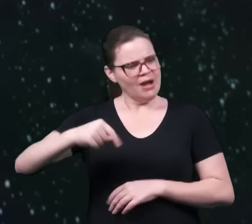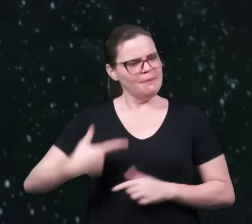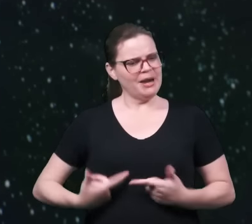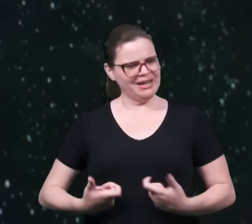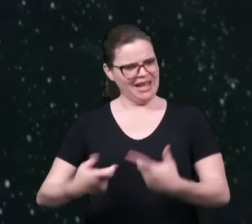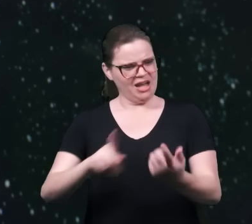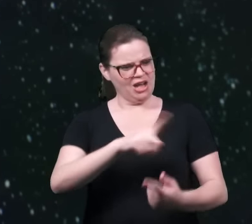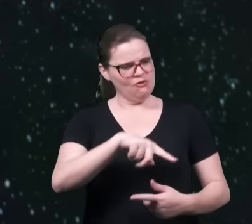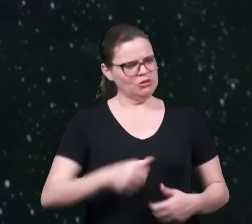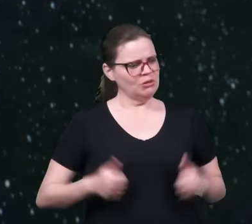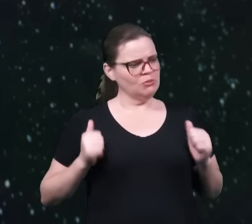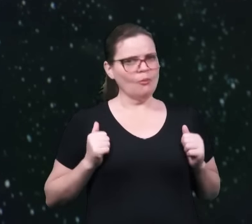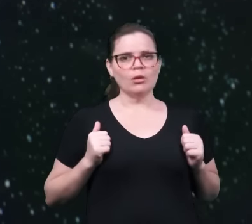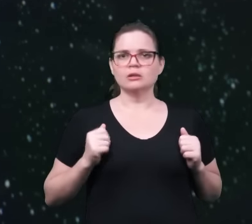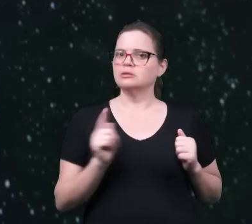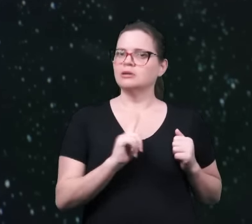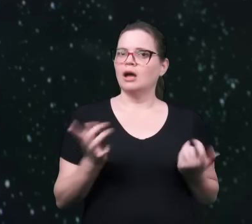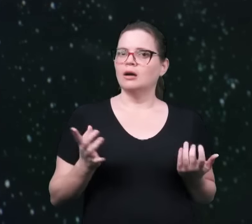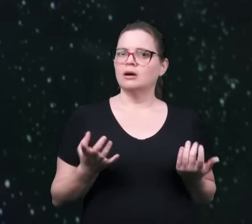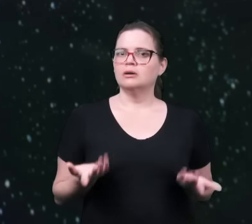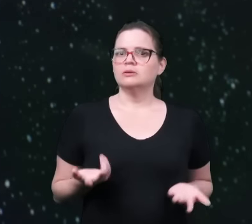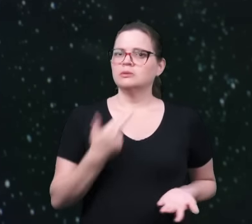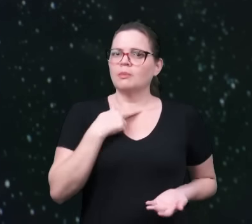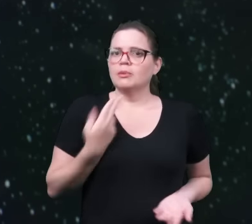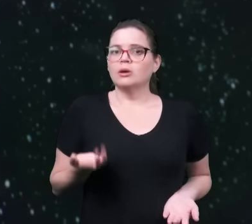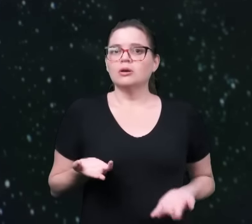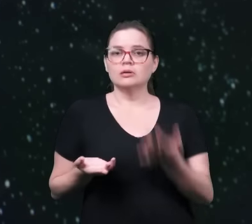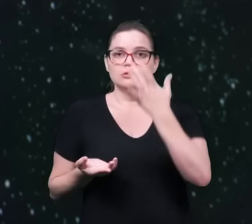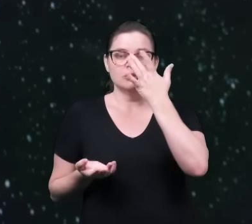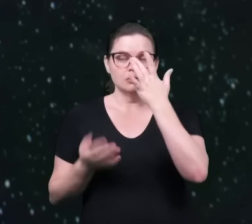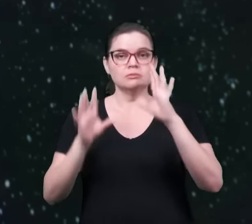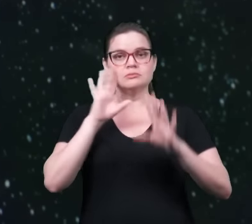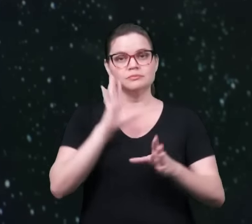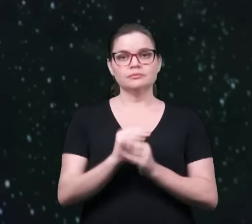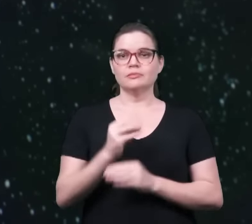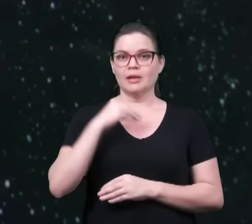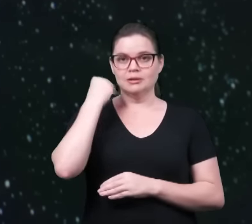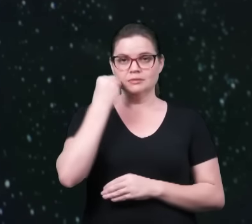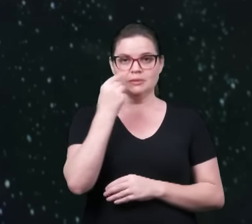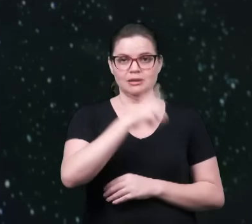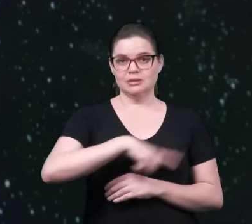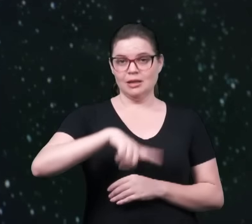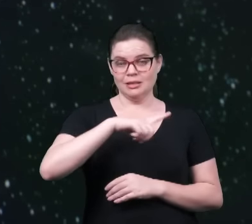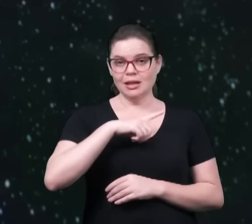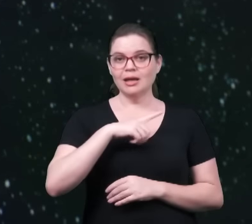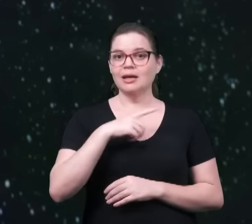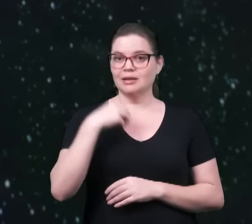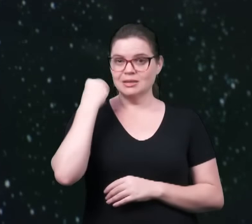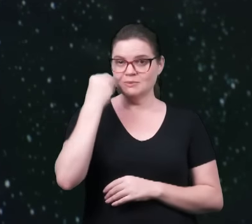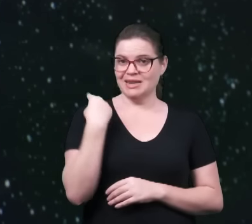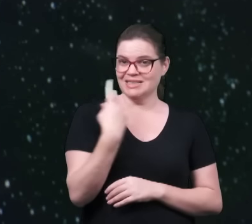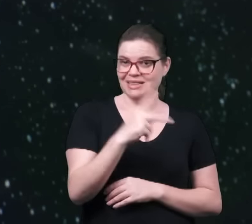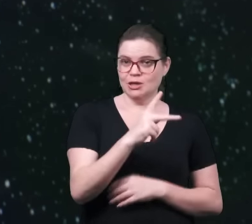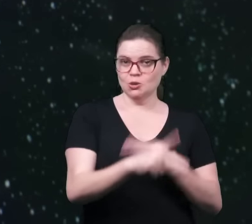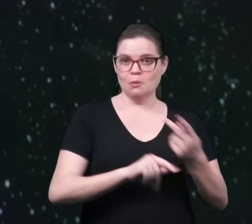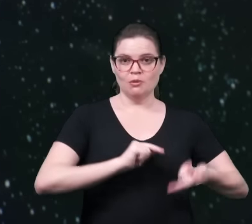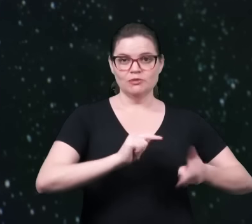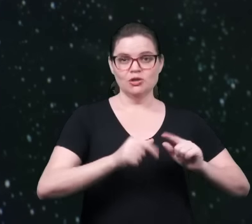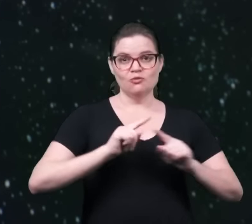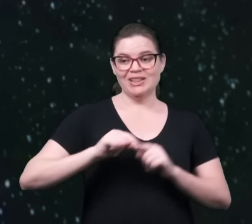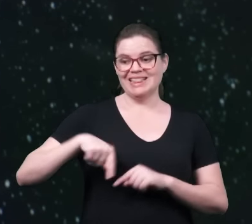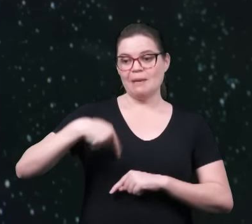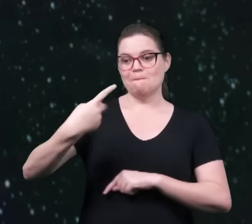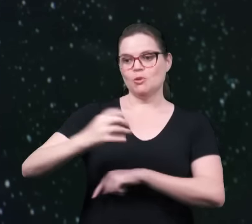de um grande desafio. Amém. E a grande experiência do povo de Israel foi após o Jordão. Quando eles